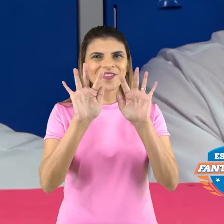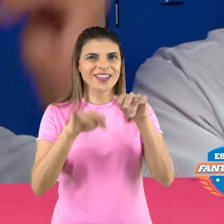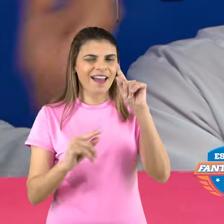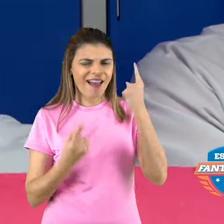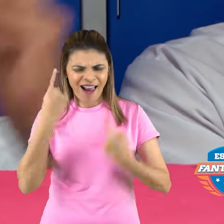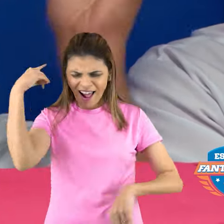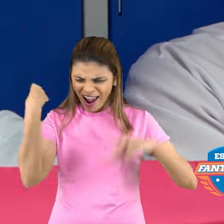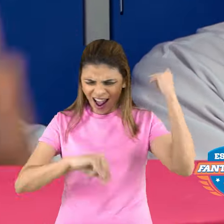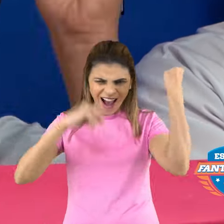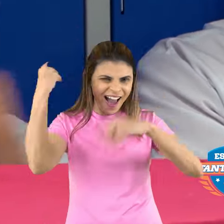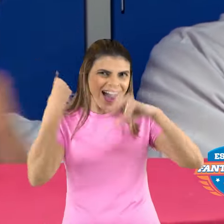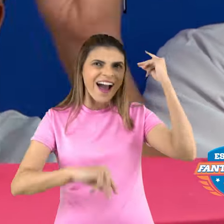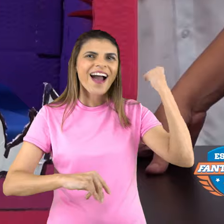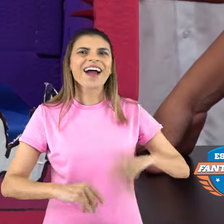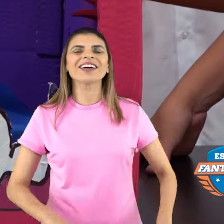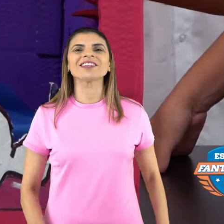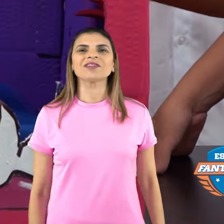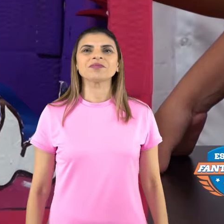Hum,